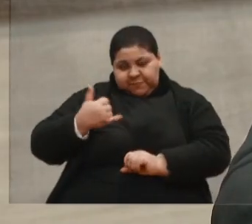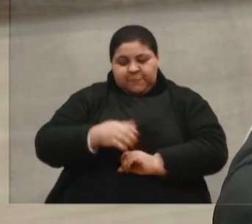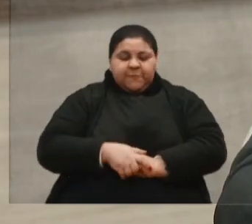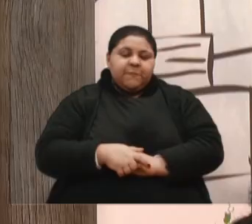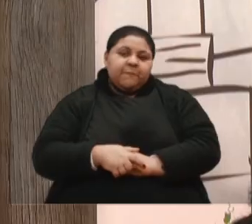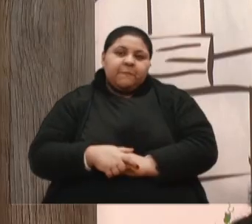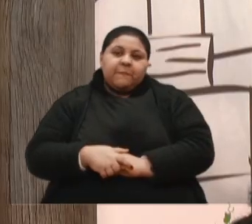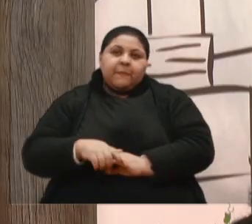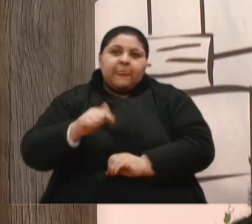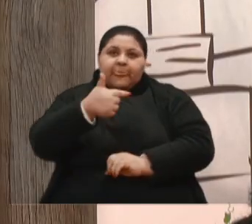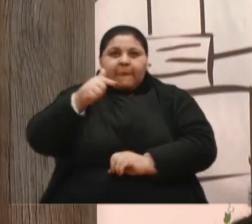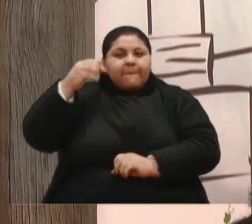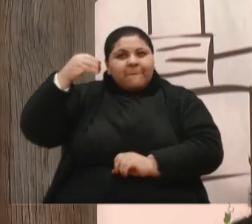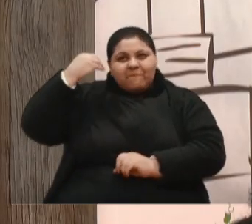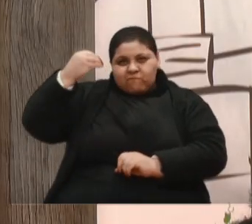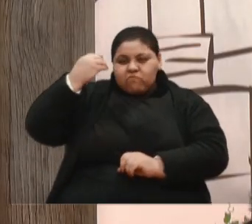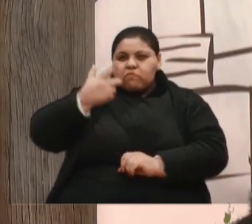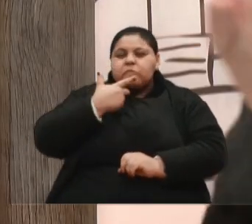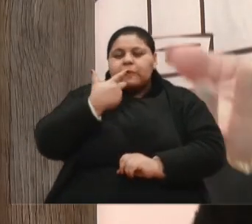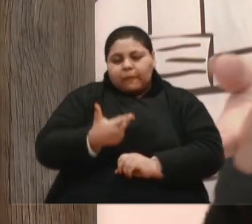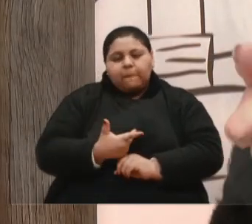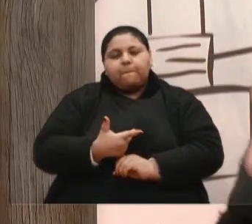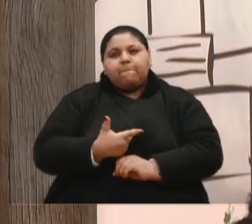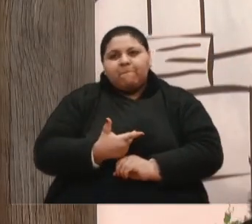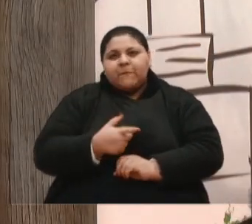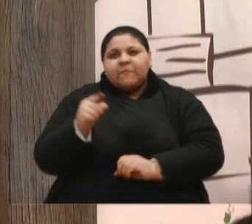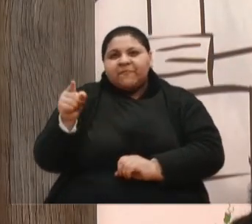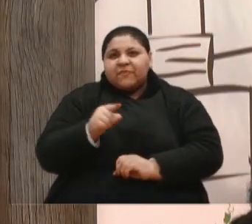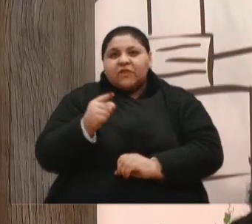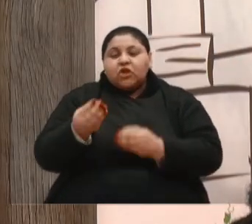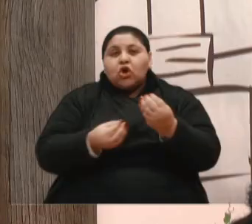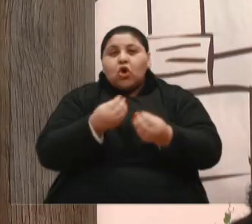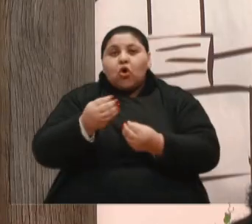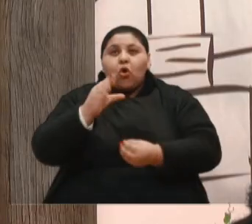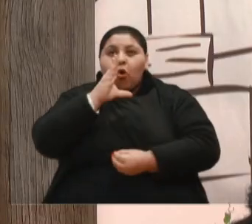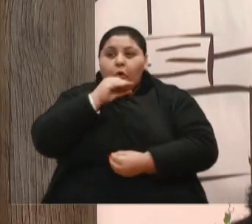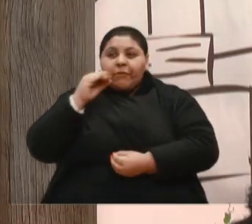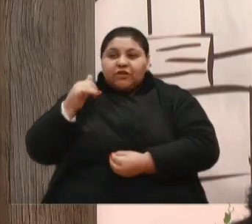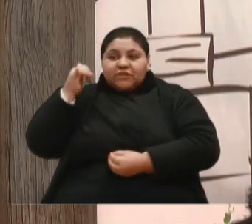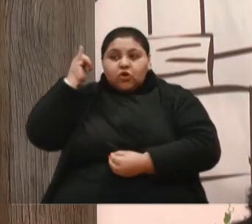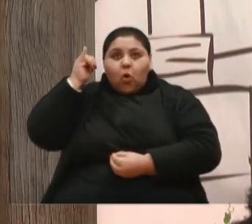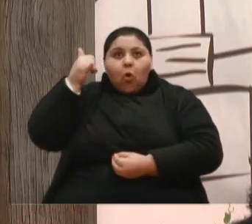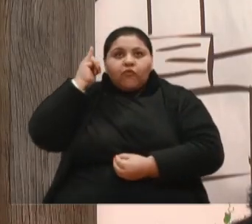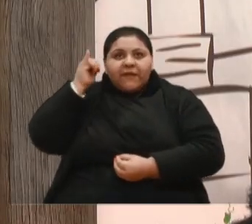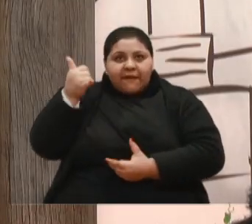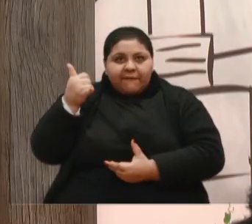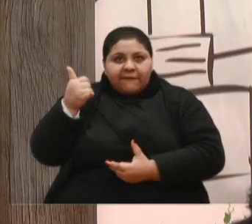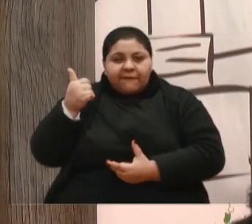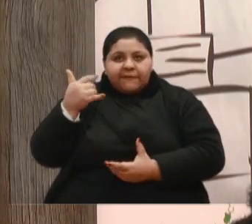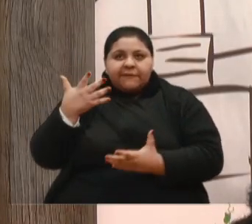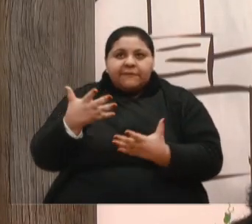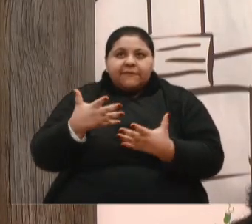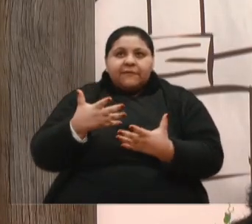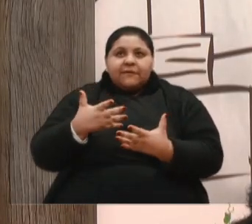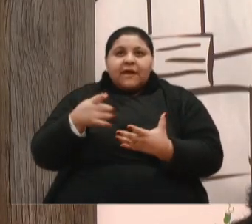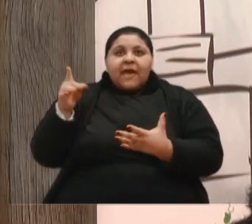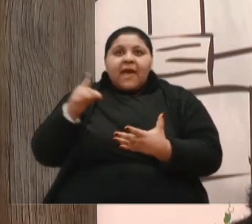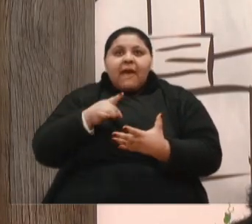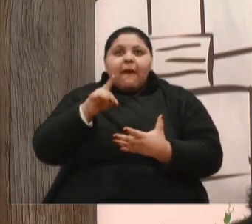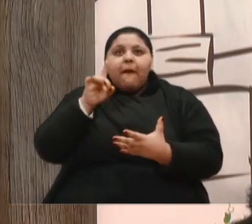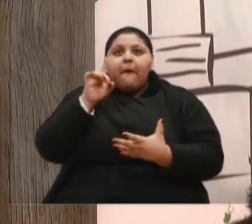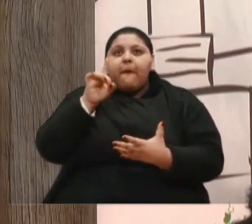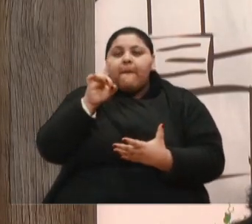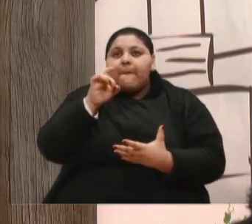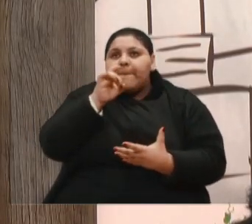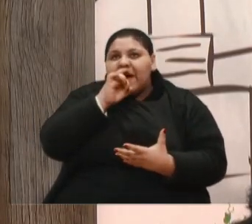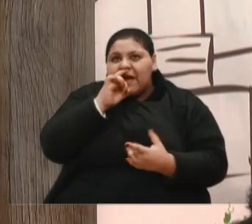E aí, essa questão que a outra psicóloga trouxe, né? É exatamente isso. Como que um adolescente conta e quando